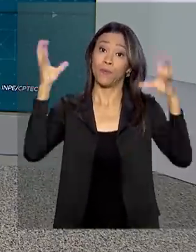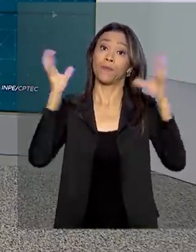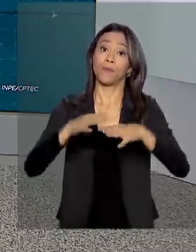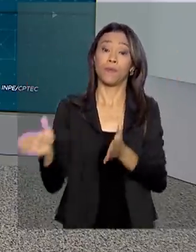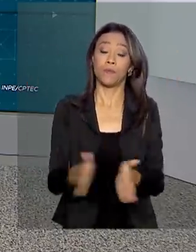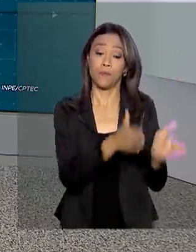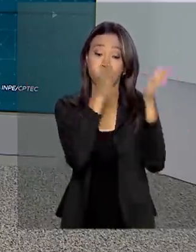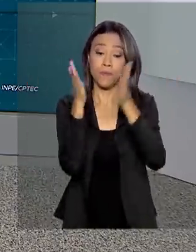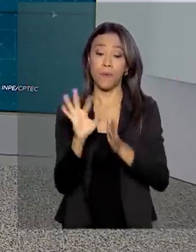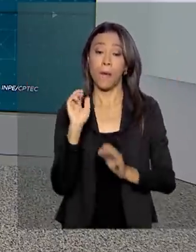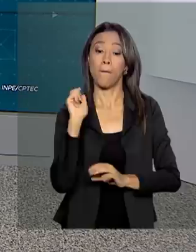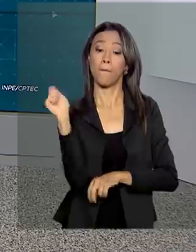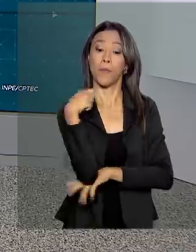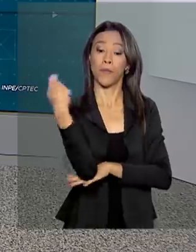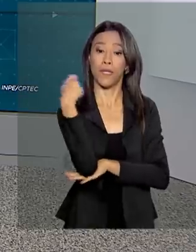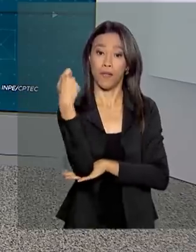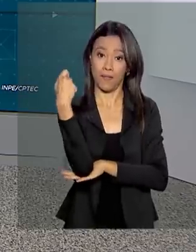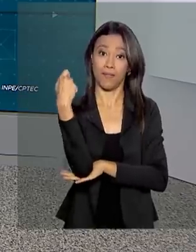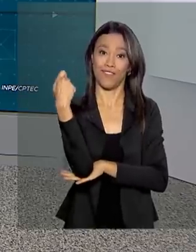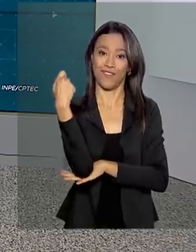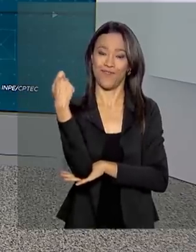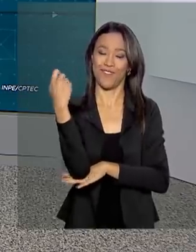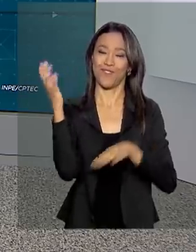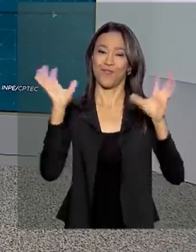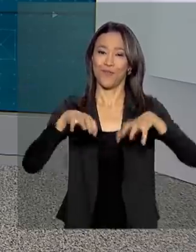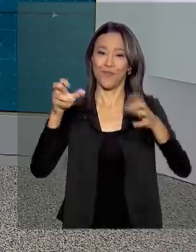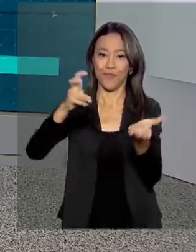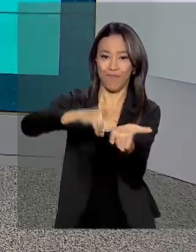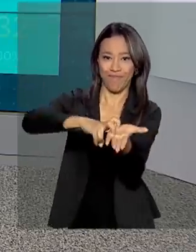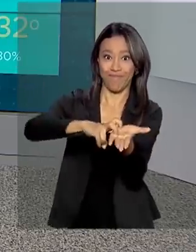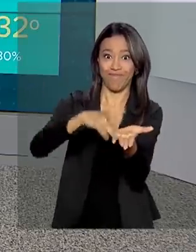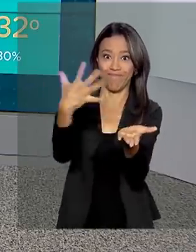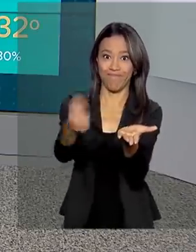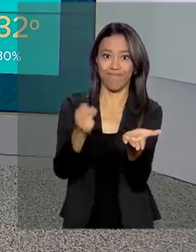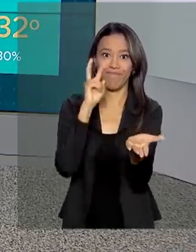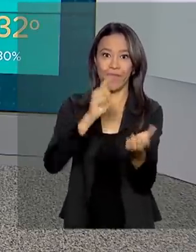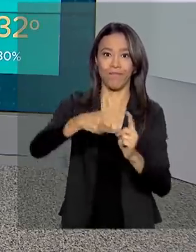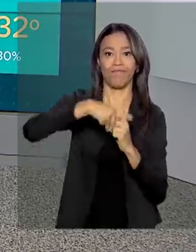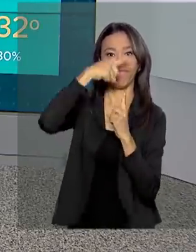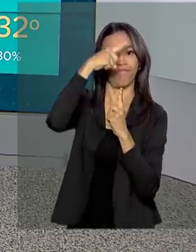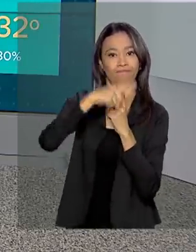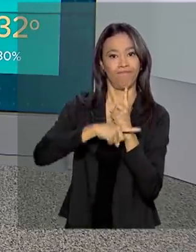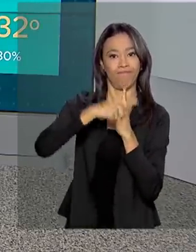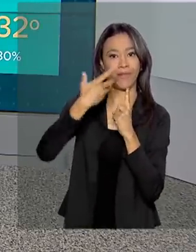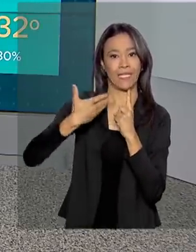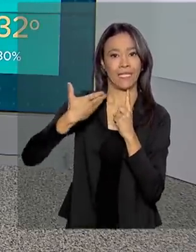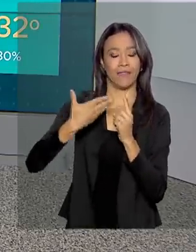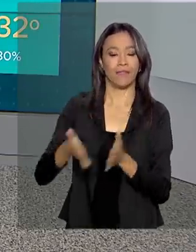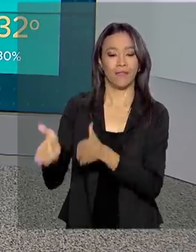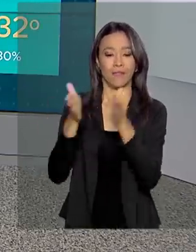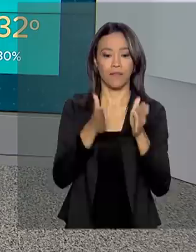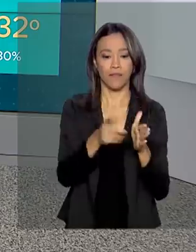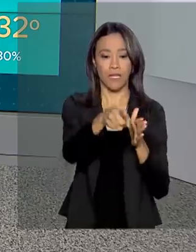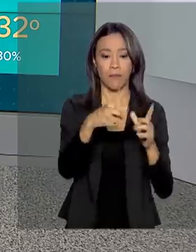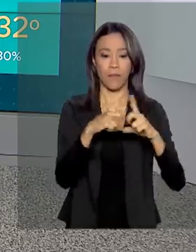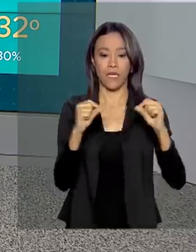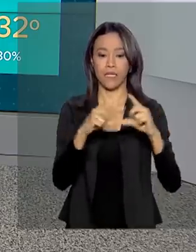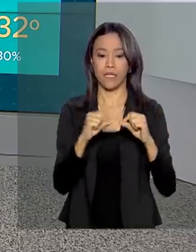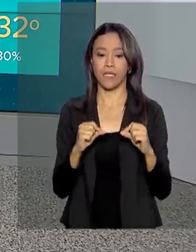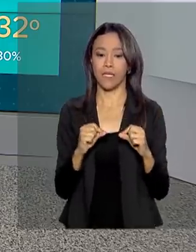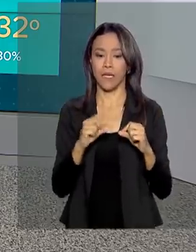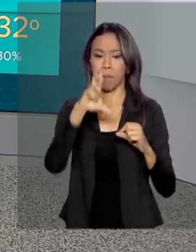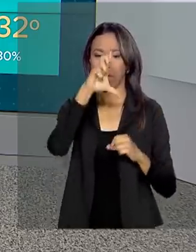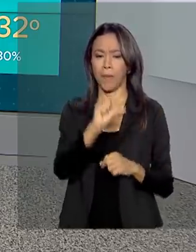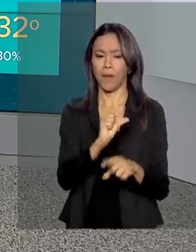e em porto alegre chuva agora de manhã agora vamos aos termômetros bom em brasília